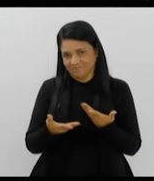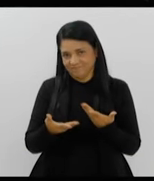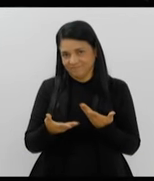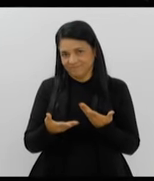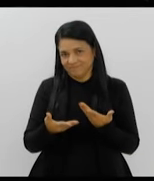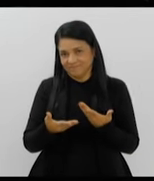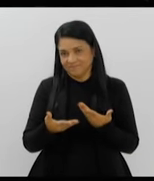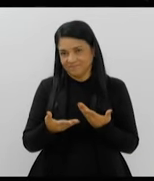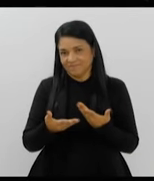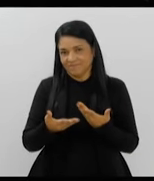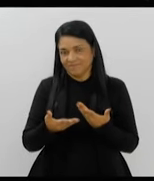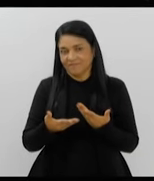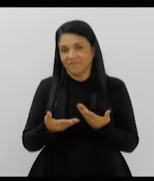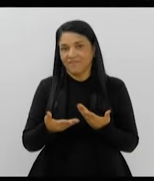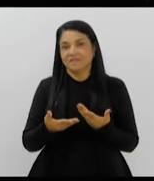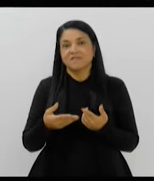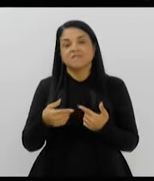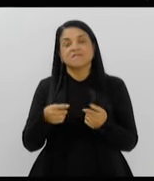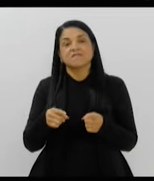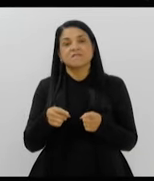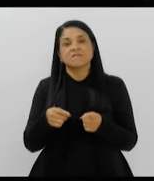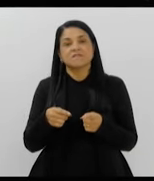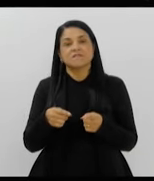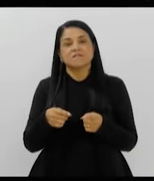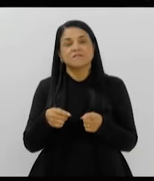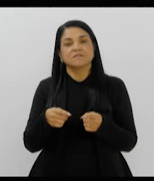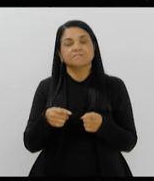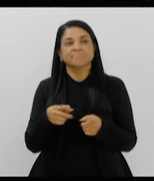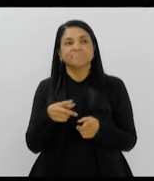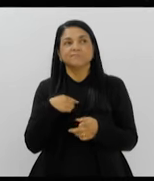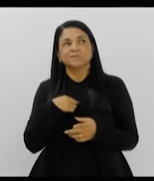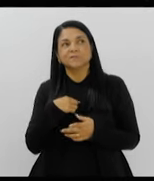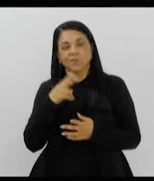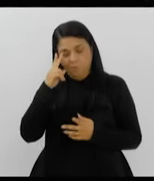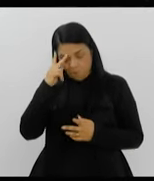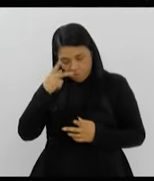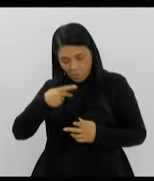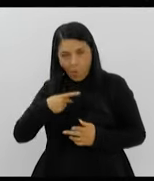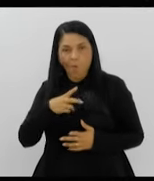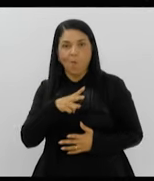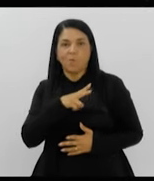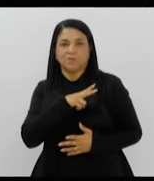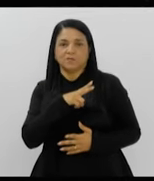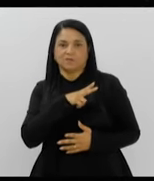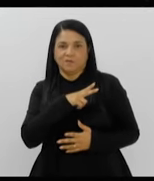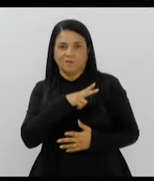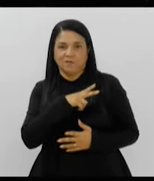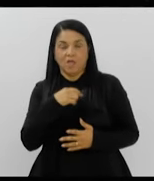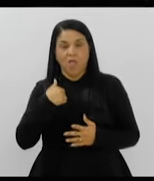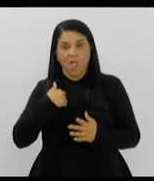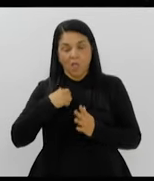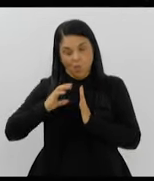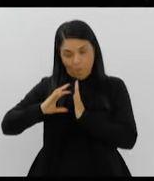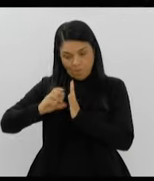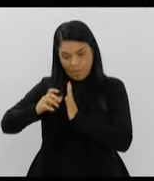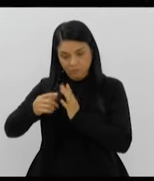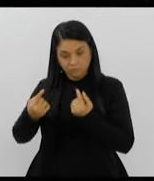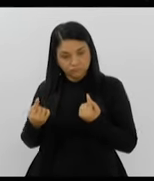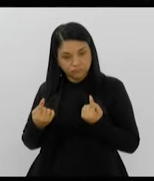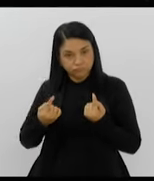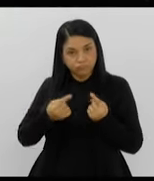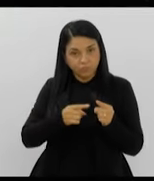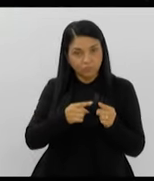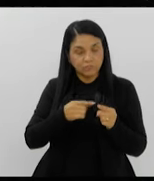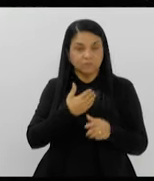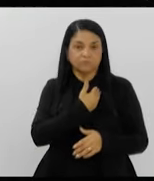que caiam no terreno pessoal. Sou de oposição ao governo